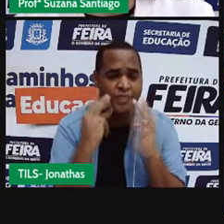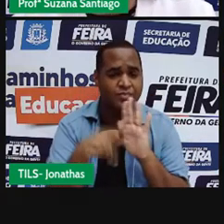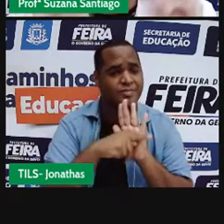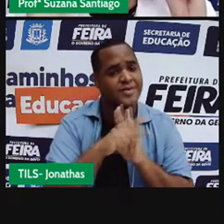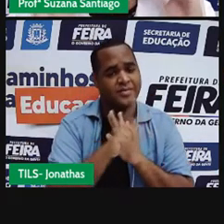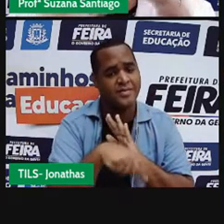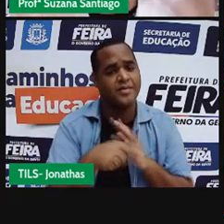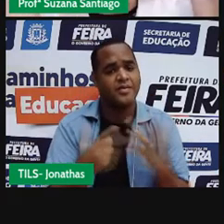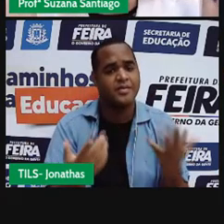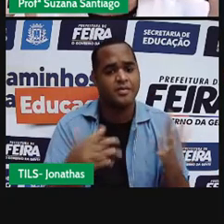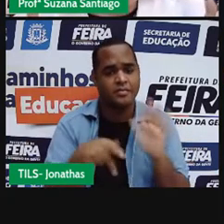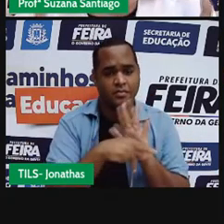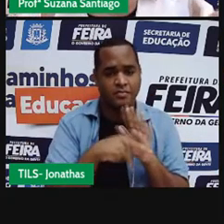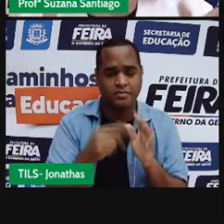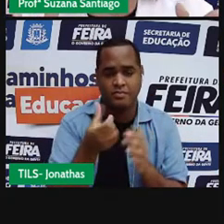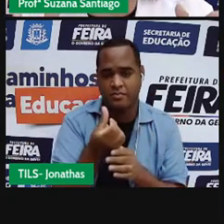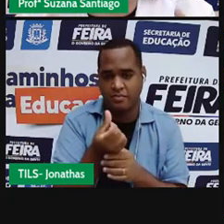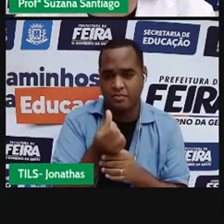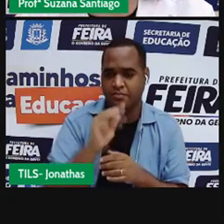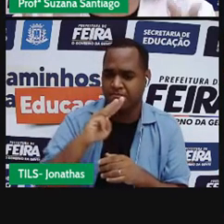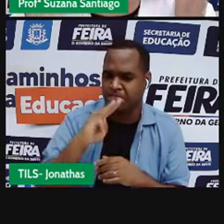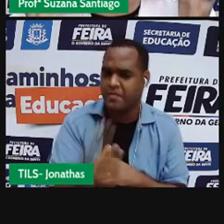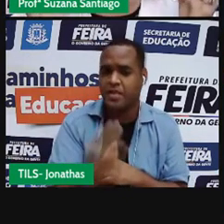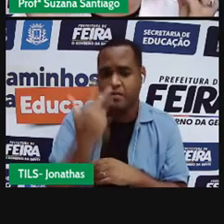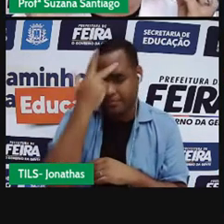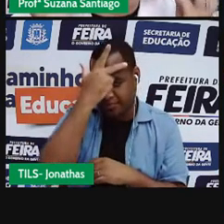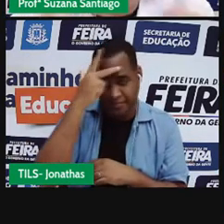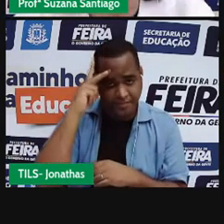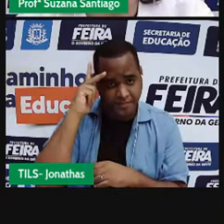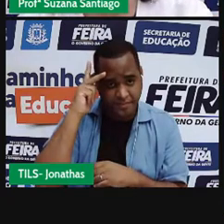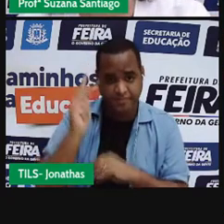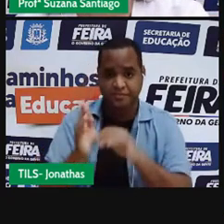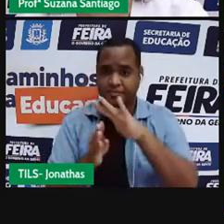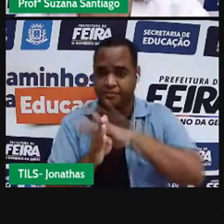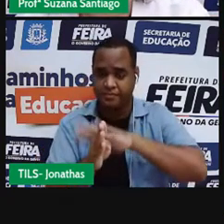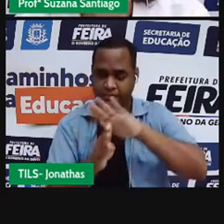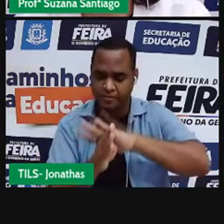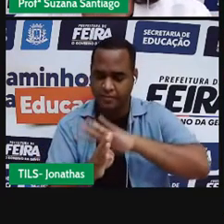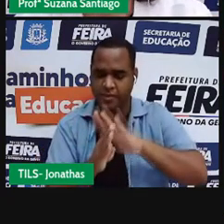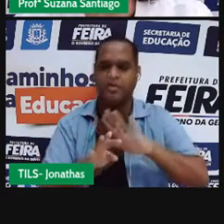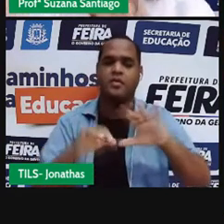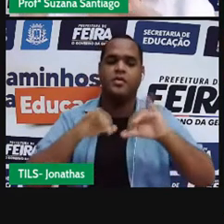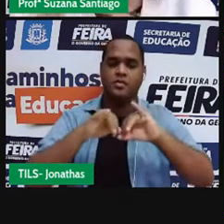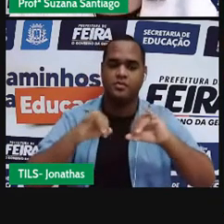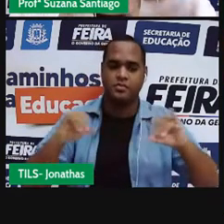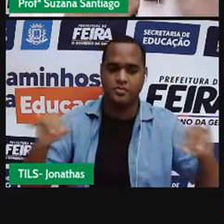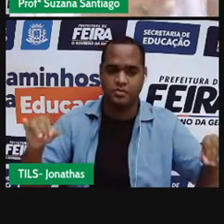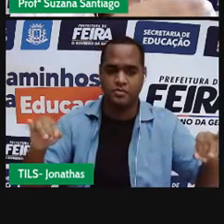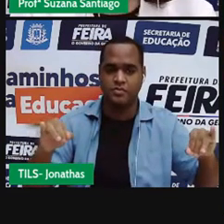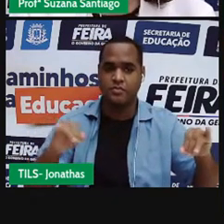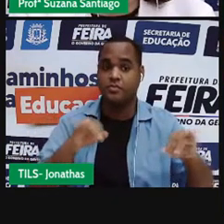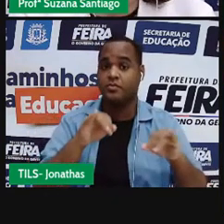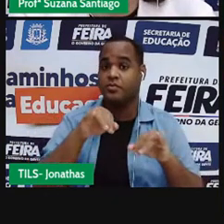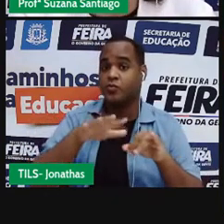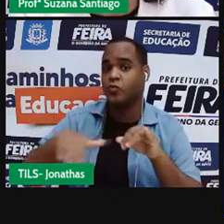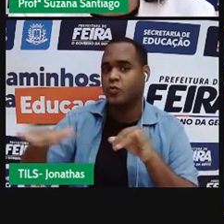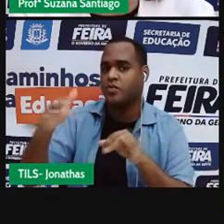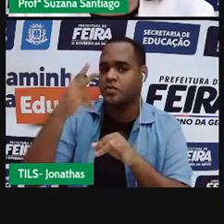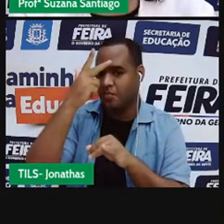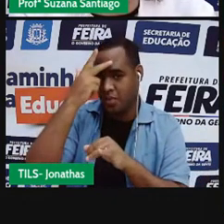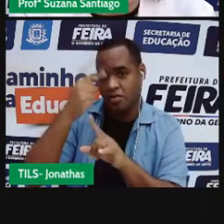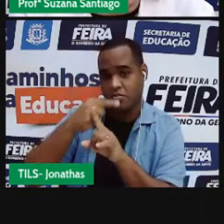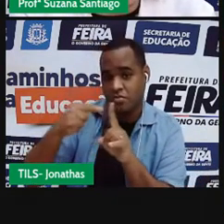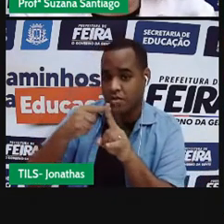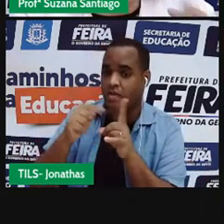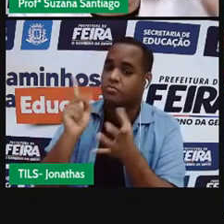Calcula-se que 6 milhões de pessoas tiveram acesso a essa notícia. Metade sabia que